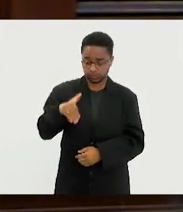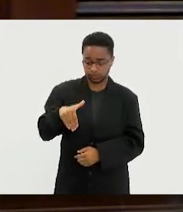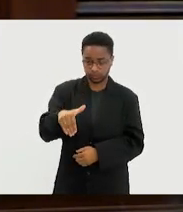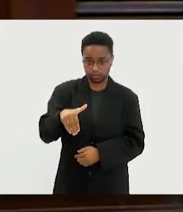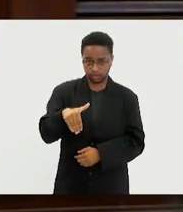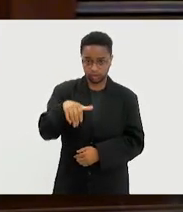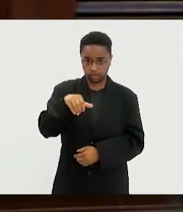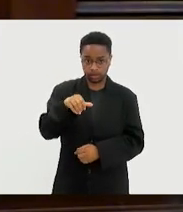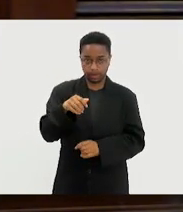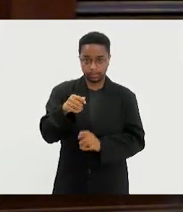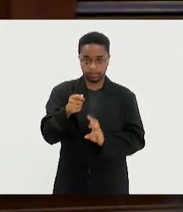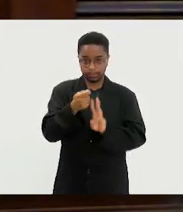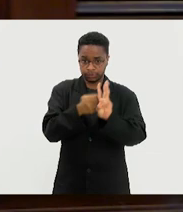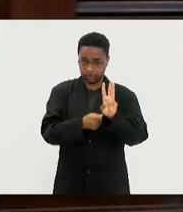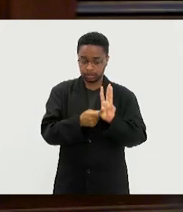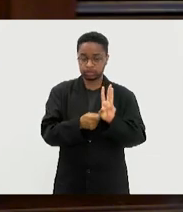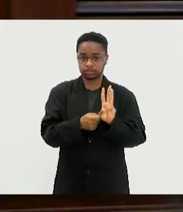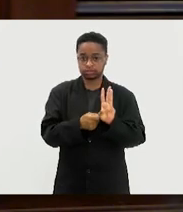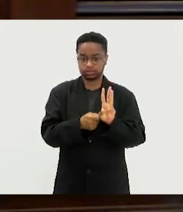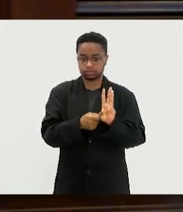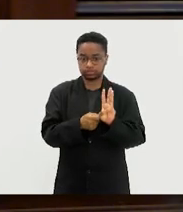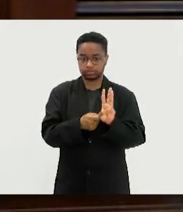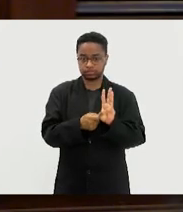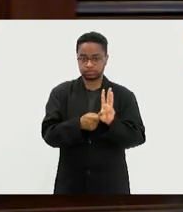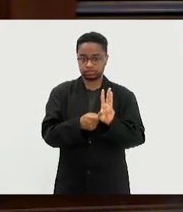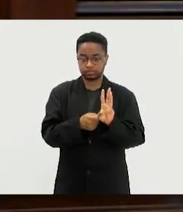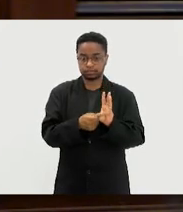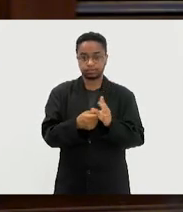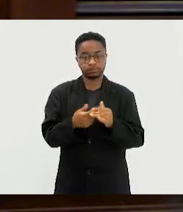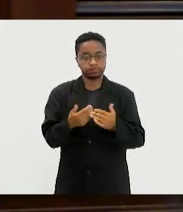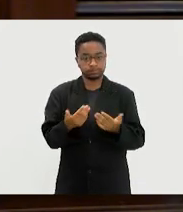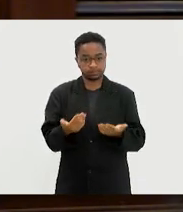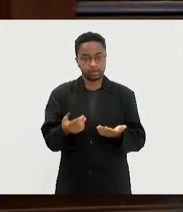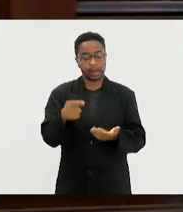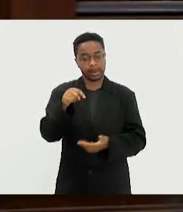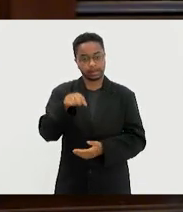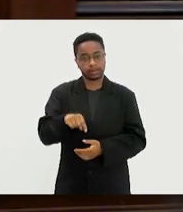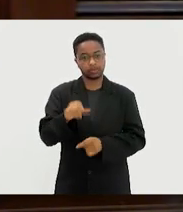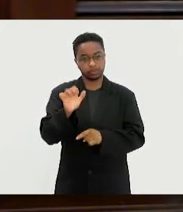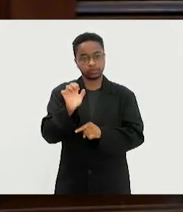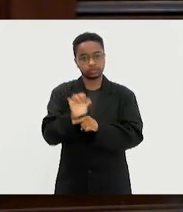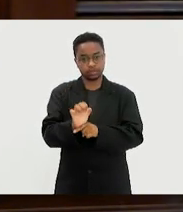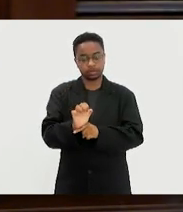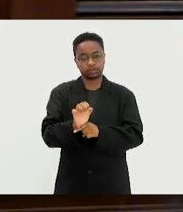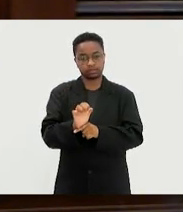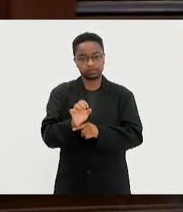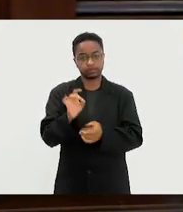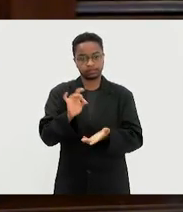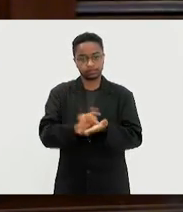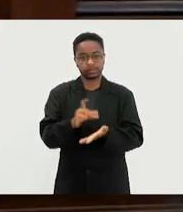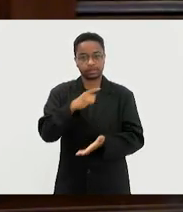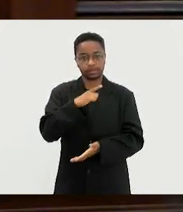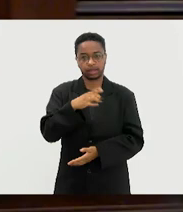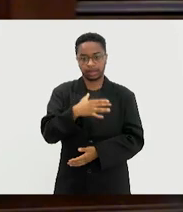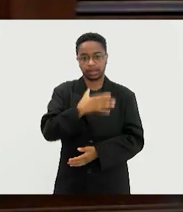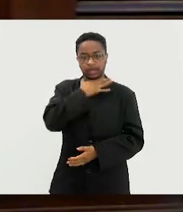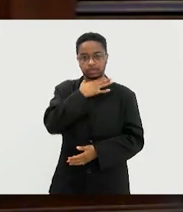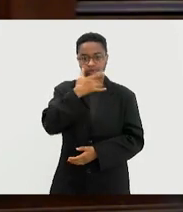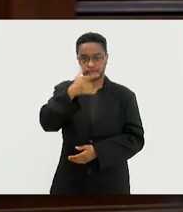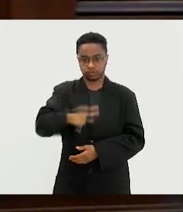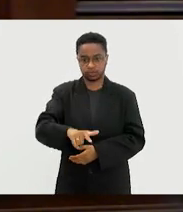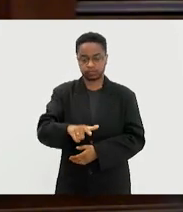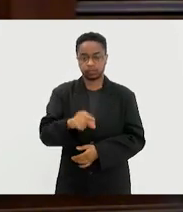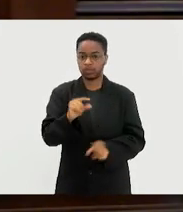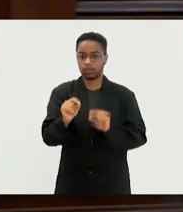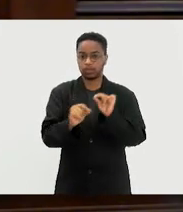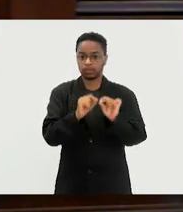90 dias, vai levar o Estado a um novo colapso, que é o